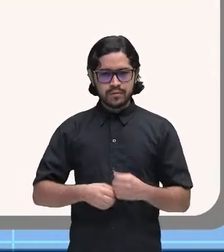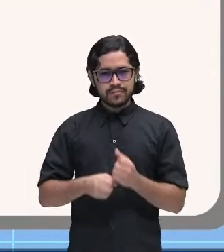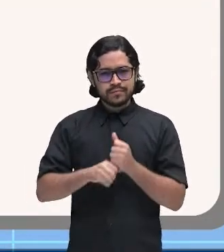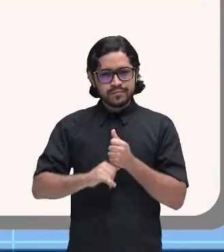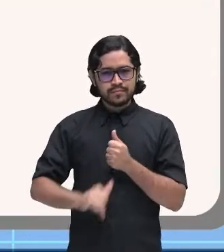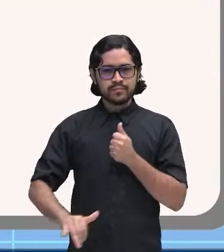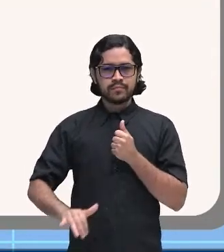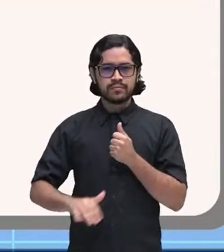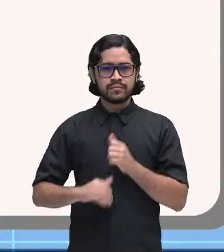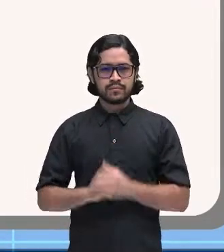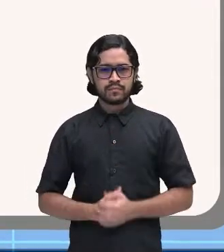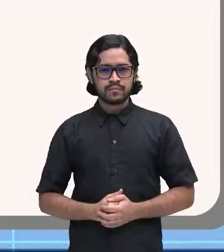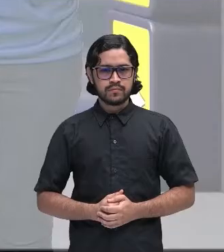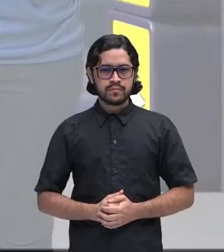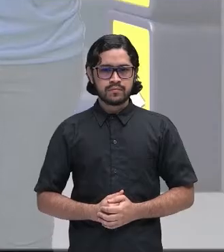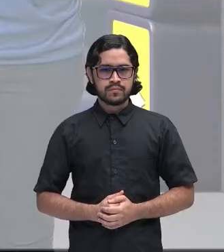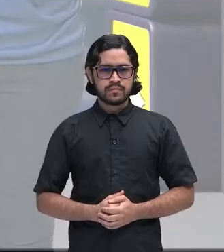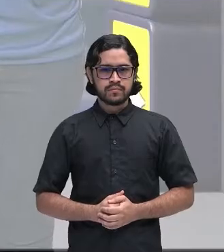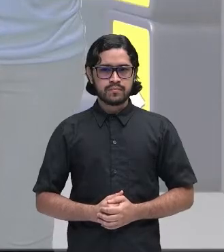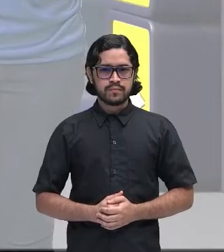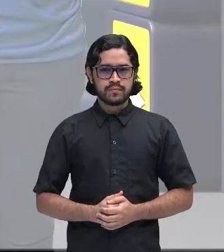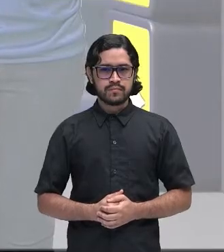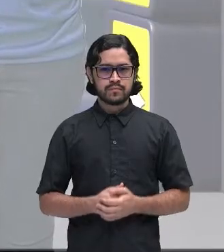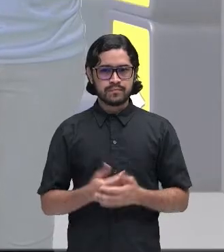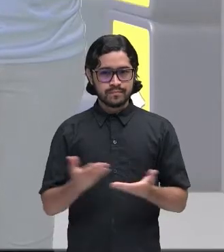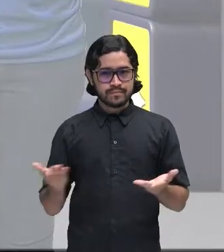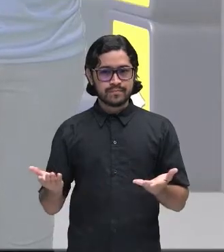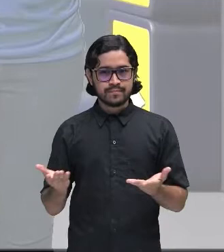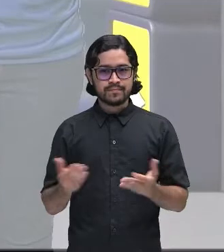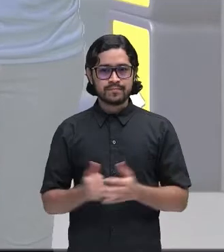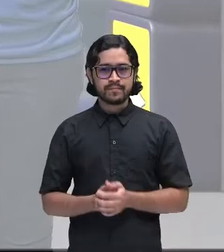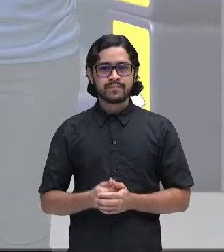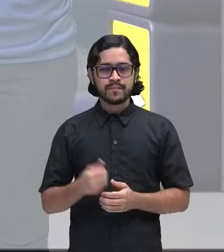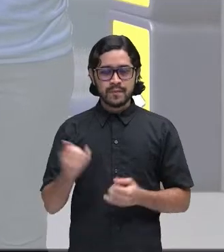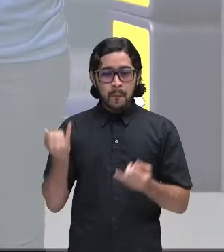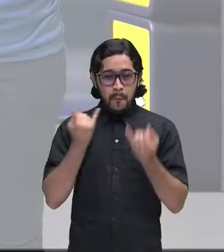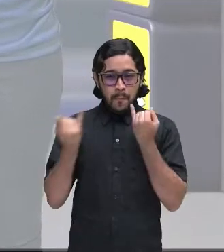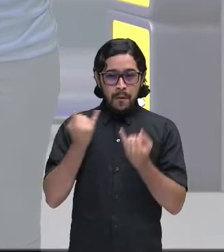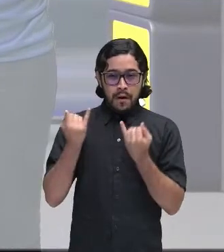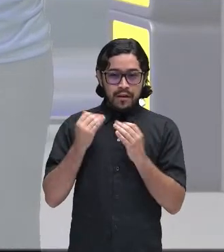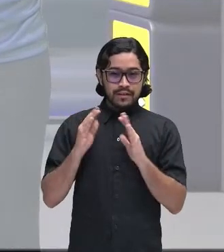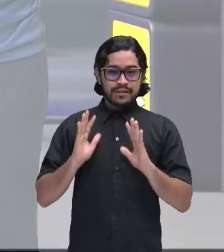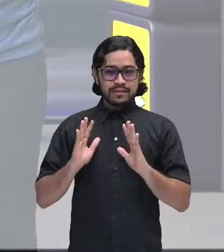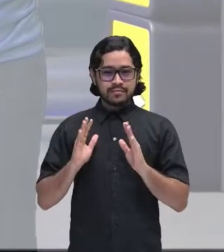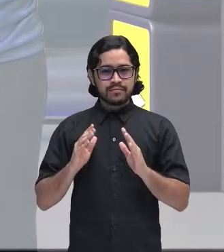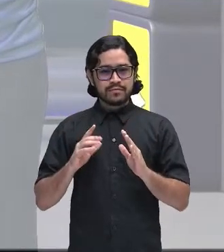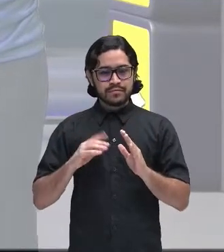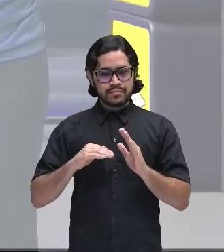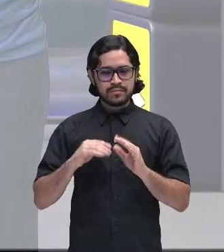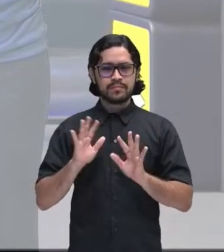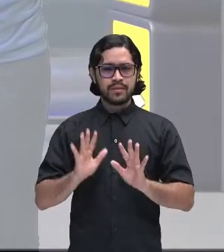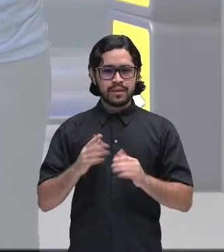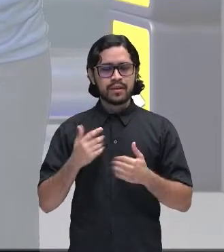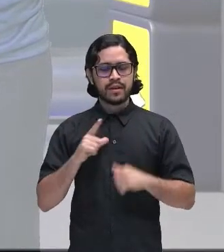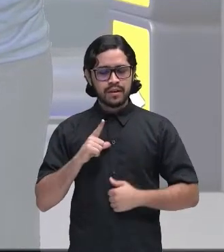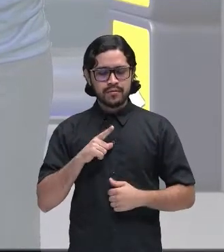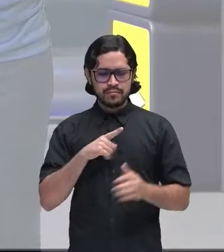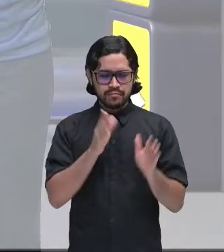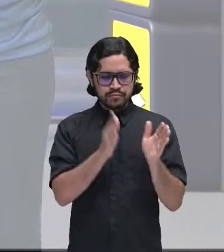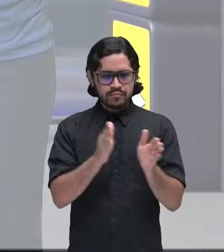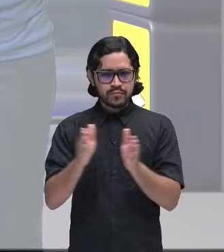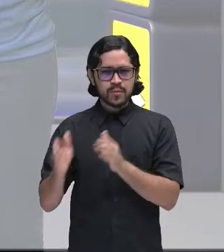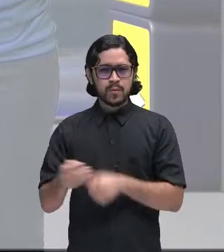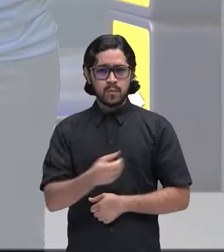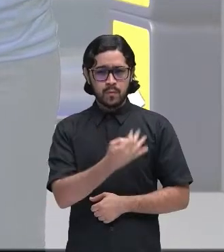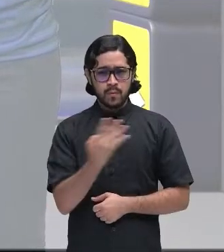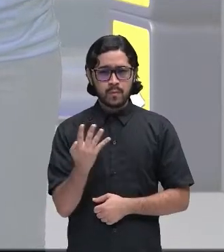secretadas na luz do intestino. Gente, é muita informação, mas realmente são esses quatro aí, essas quatro funções que o